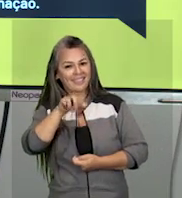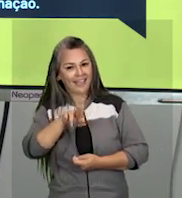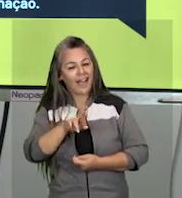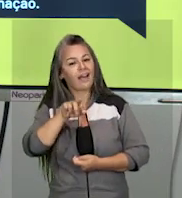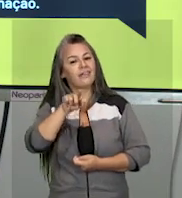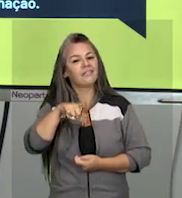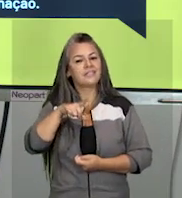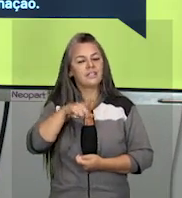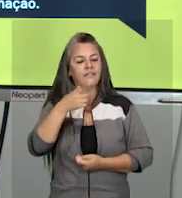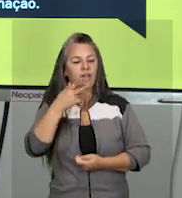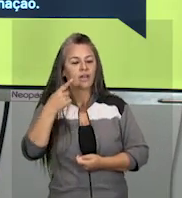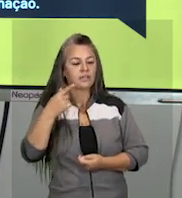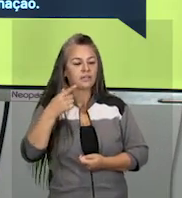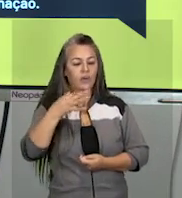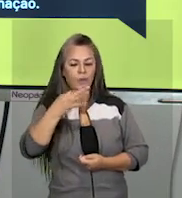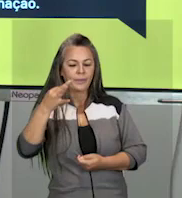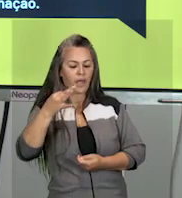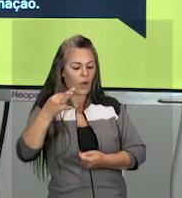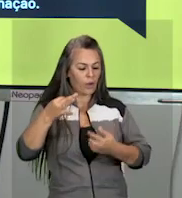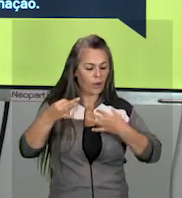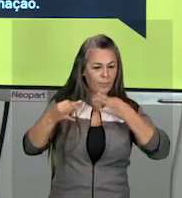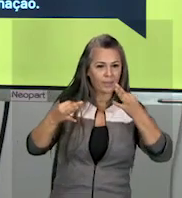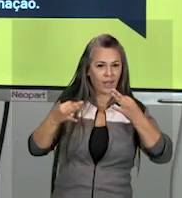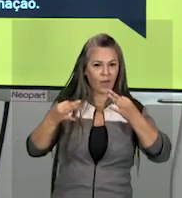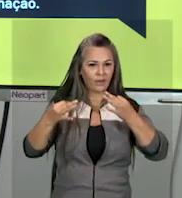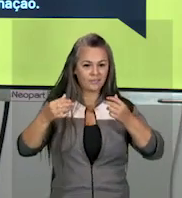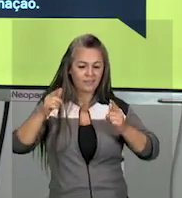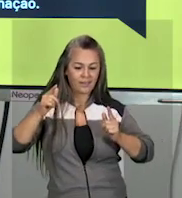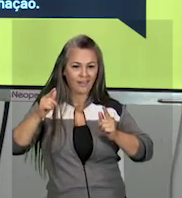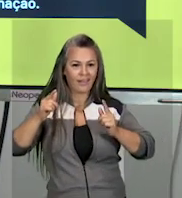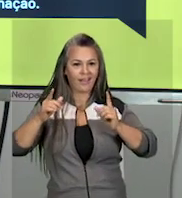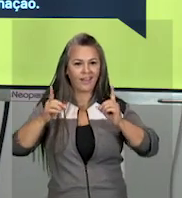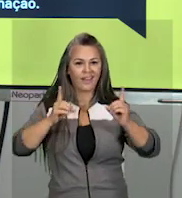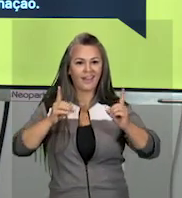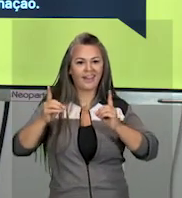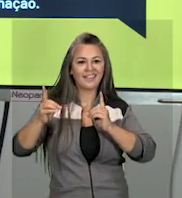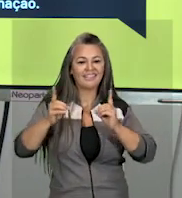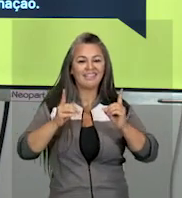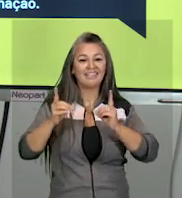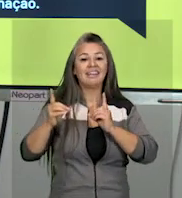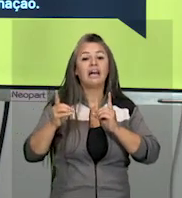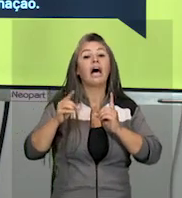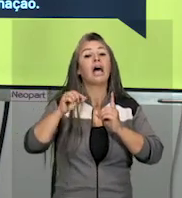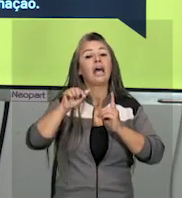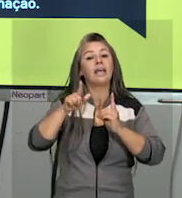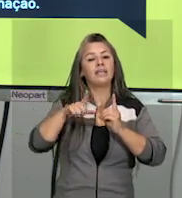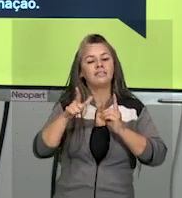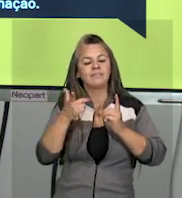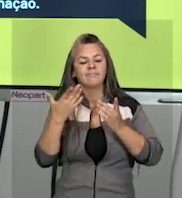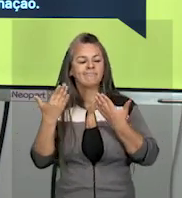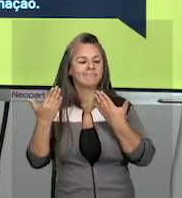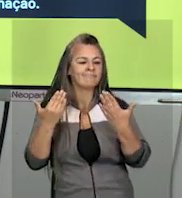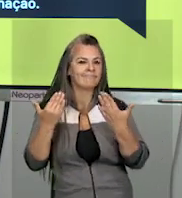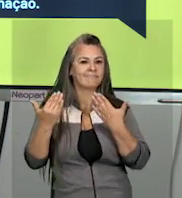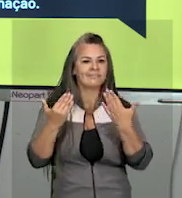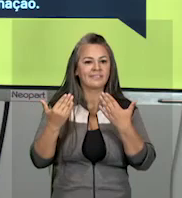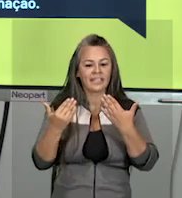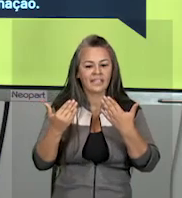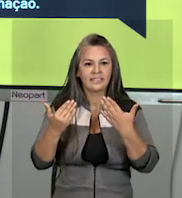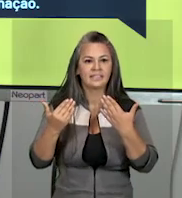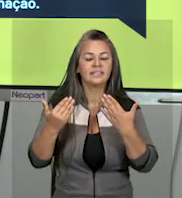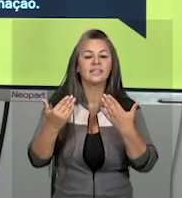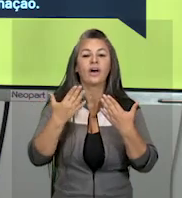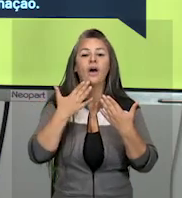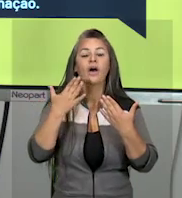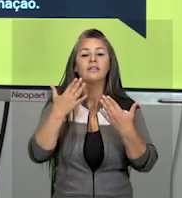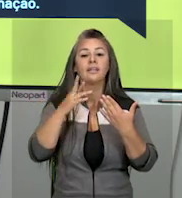vista. Outra parte também. Você vai reivindicando, propondo, negociando, até chegar a um desfecho.